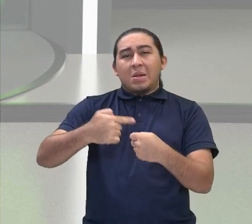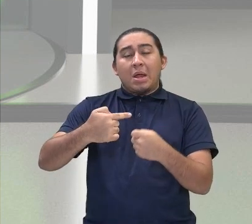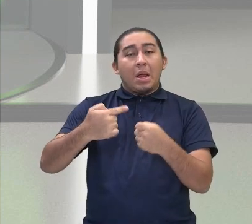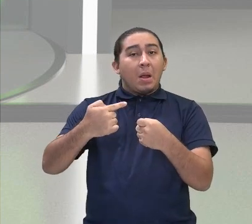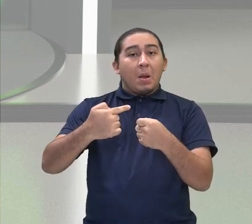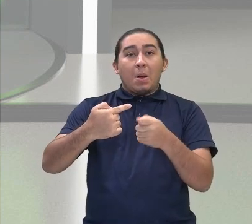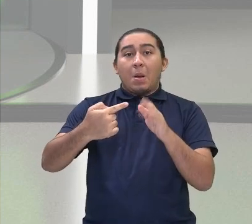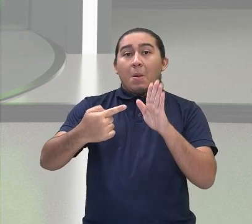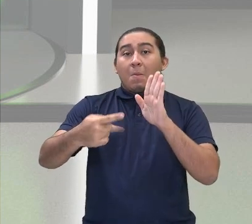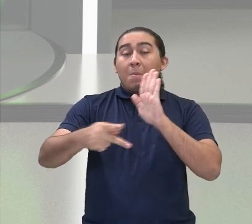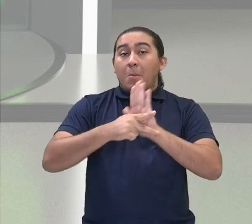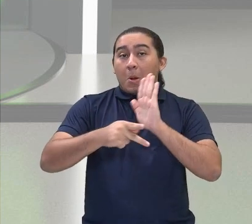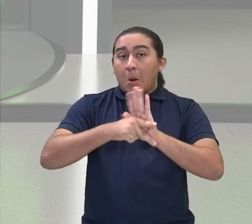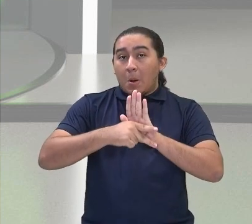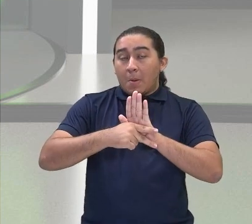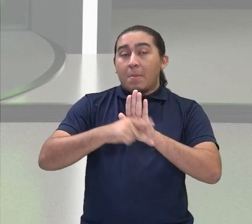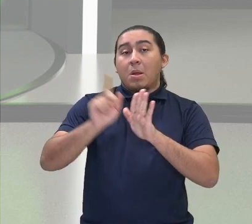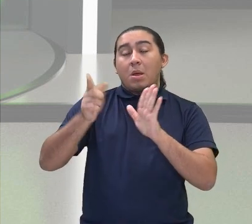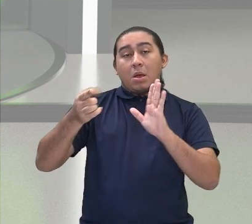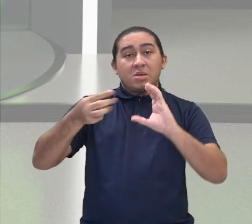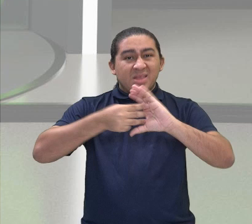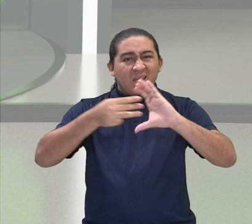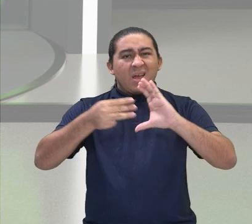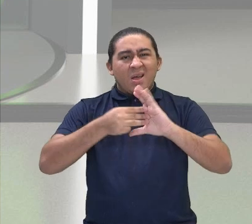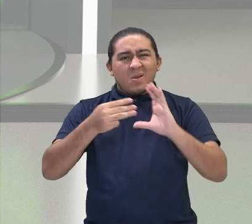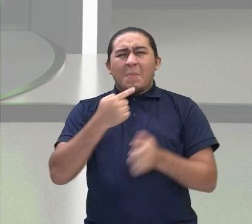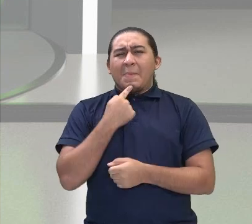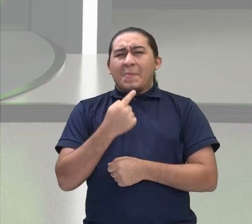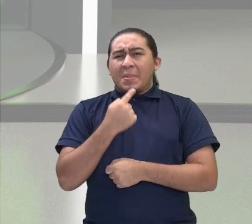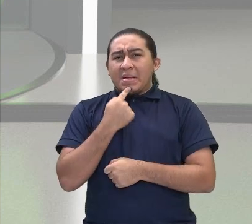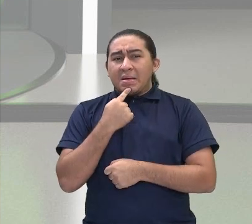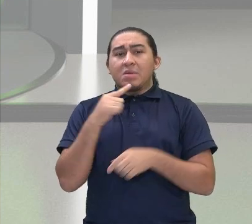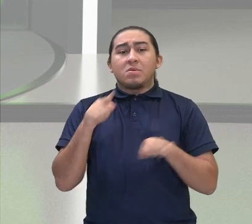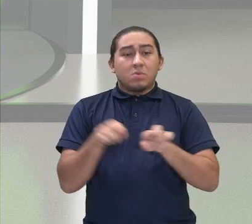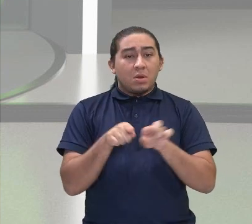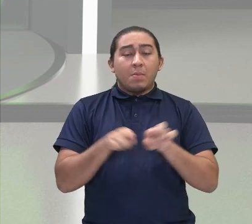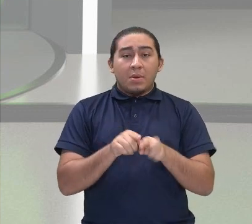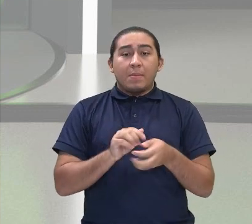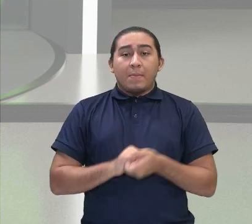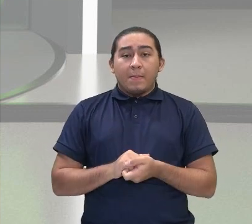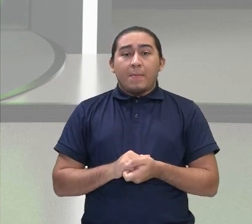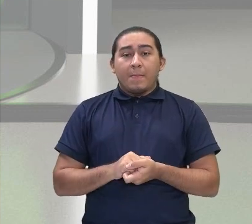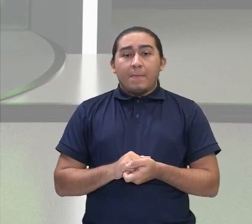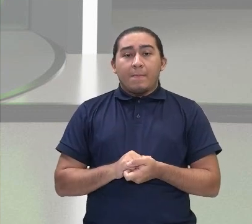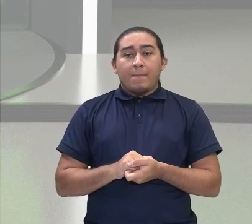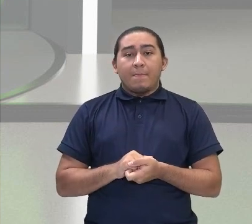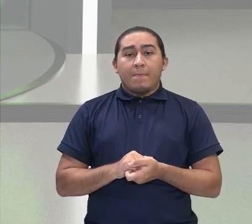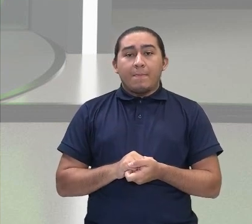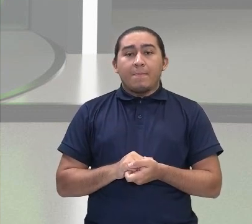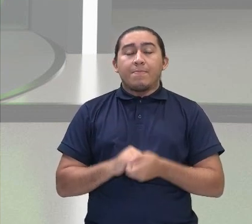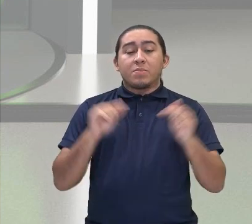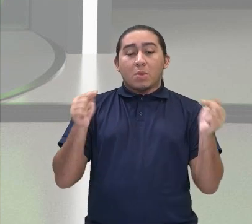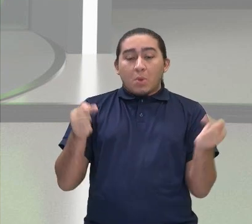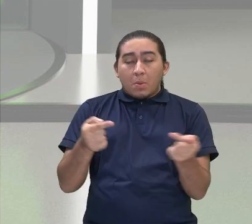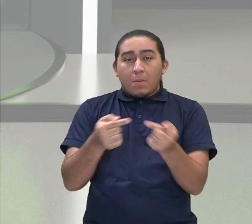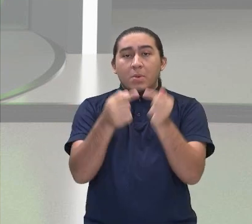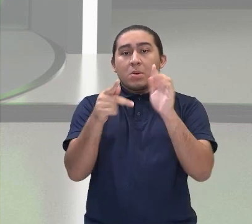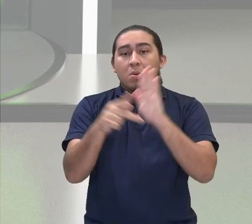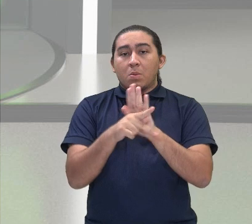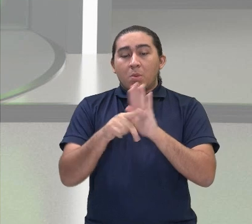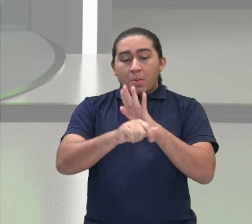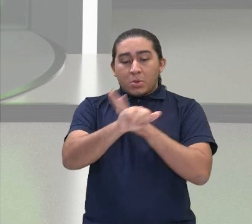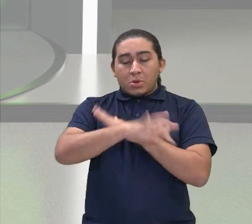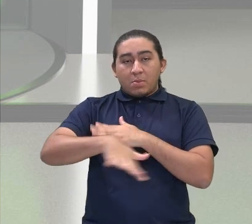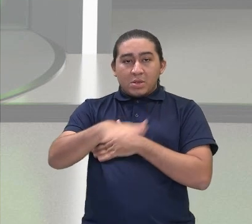se fosse todo aquele quadriculado, né, justamente aquelas células justapostas formando esse tecido. Então vamos